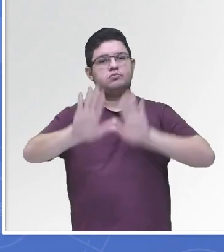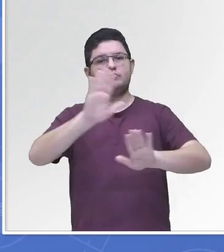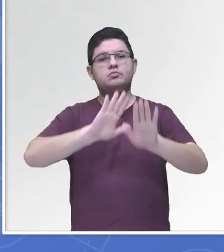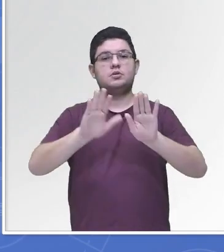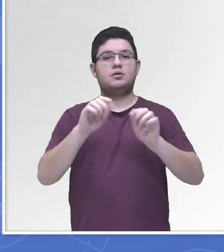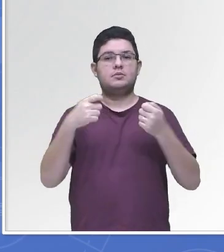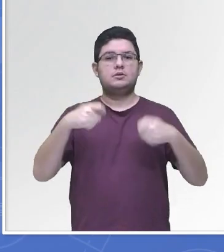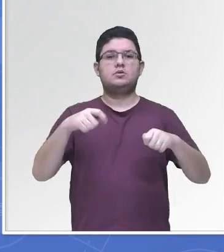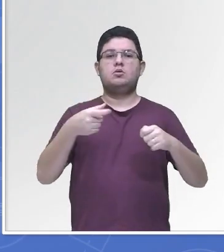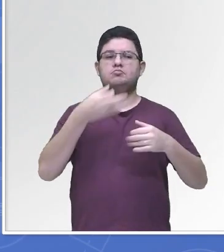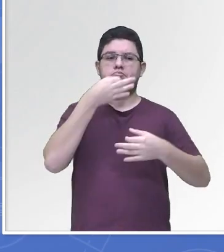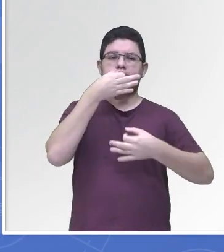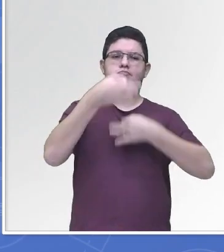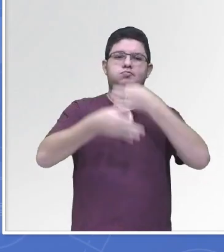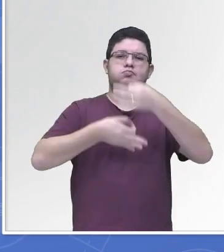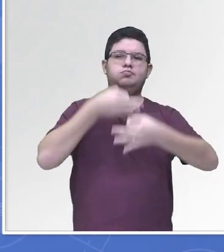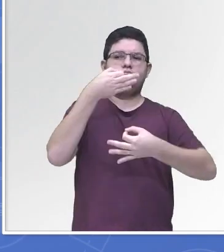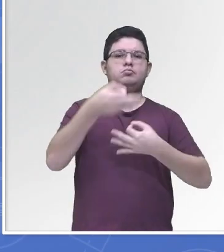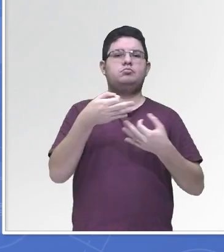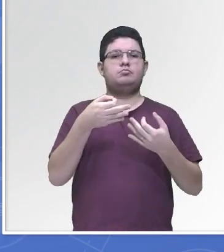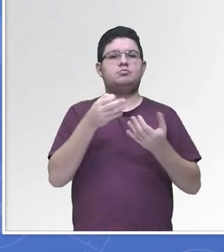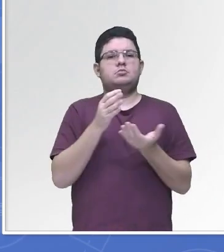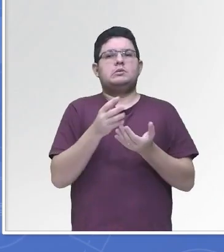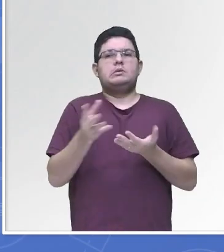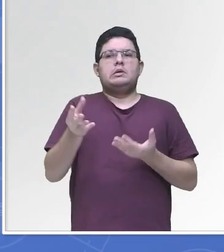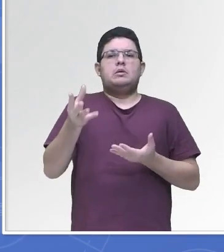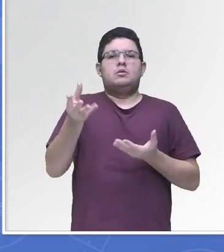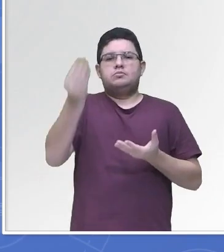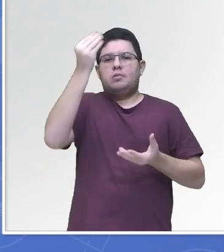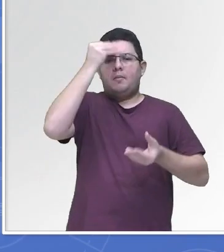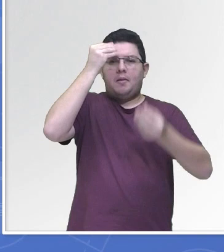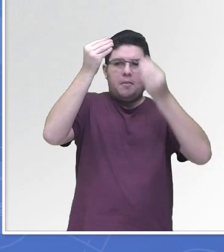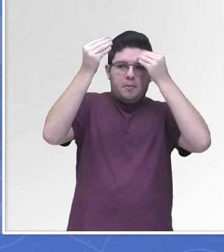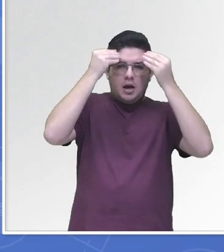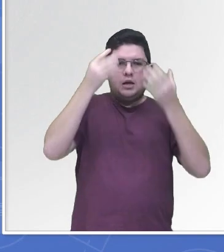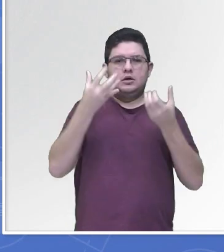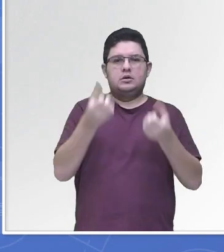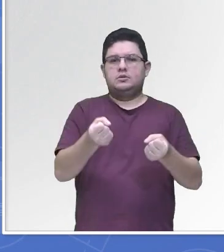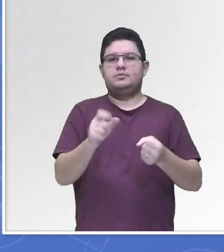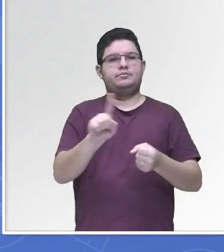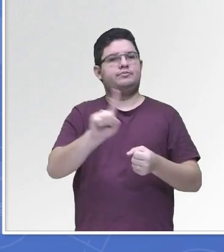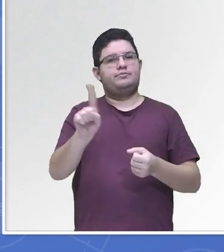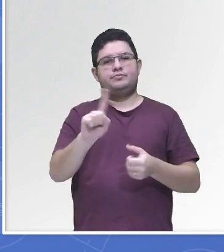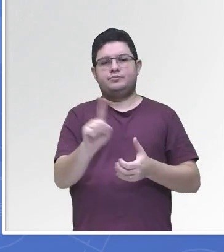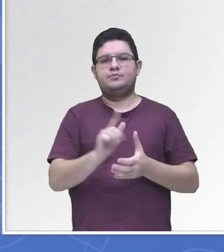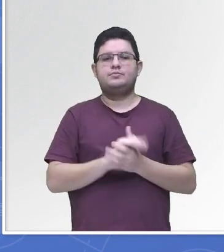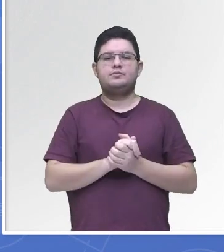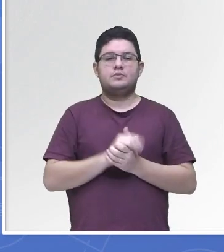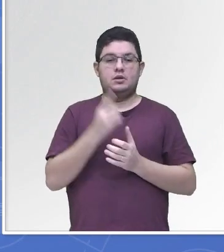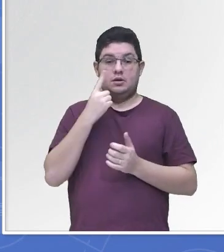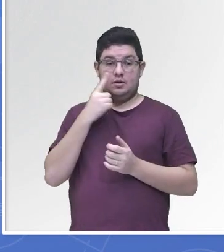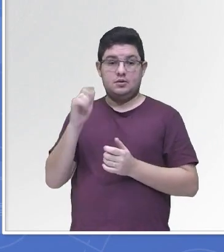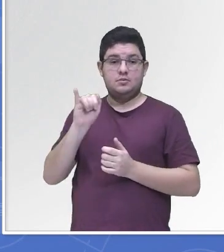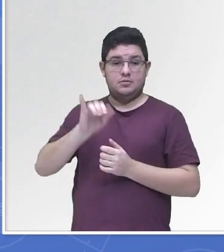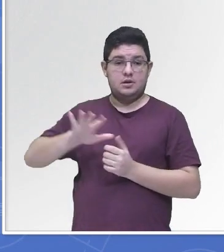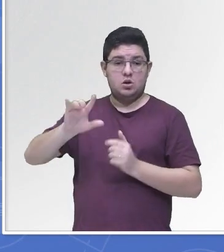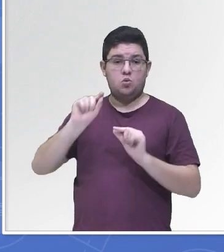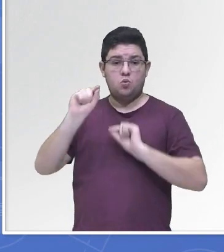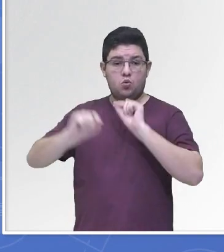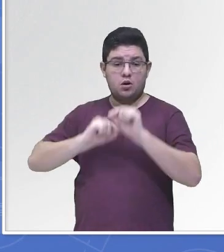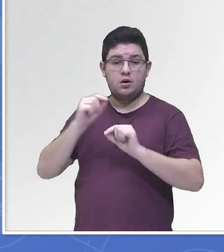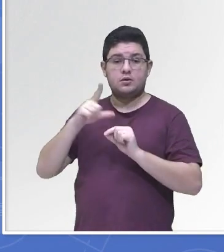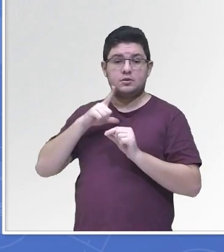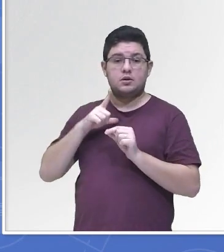em relação a tudo isso daí. A imagem que nós acabamos de ver, ela traz uma coisa bem interessante, né? Porque eu tenho 3 visões diferentes de